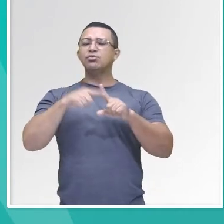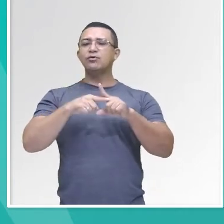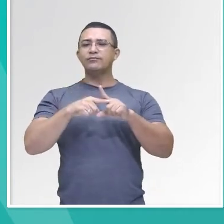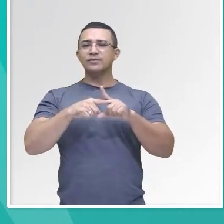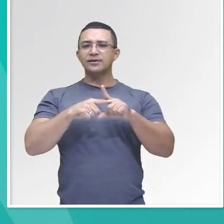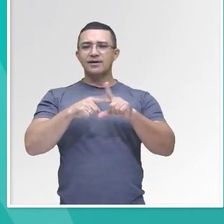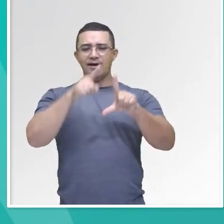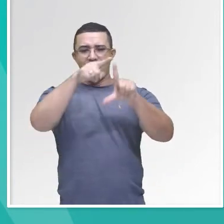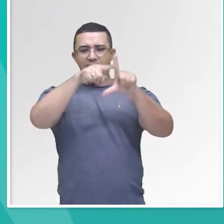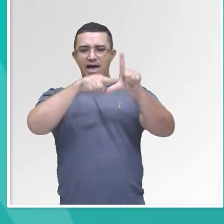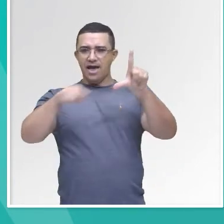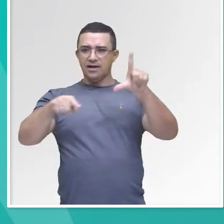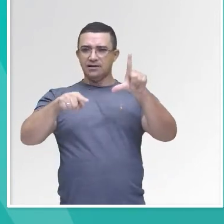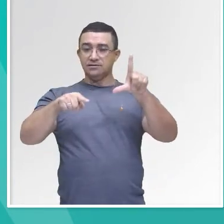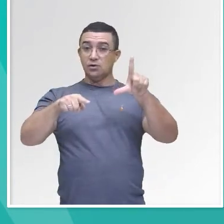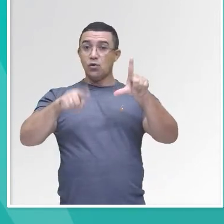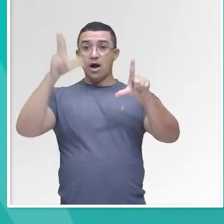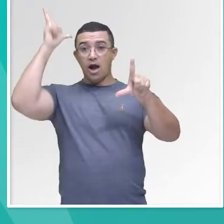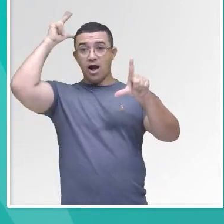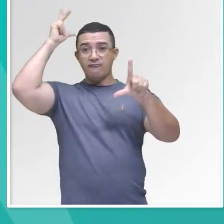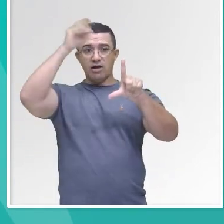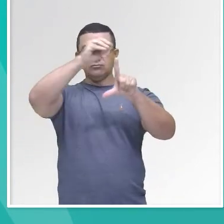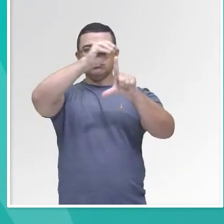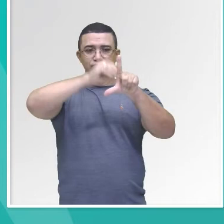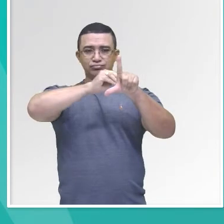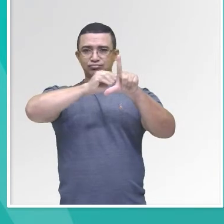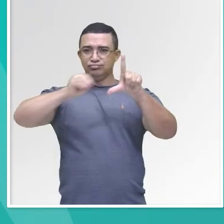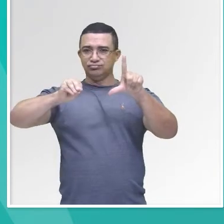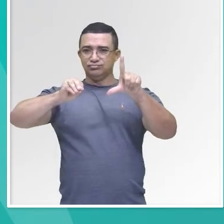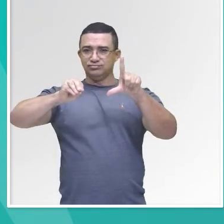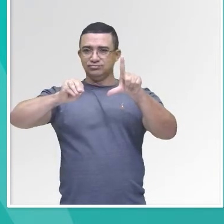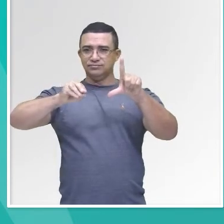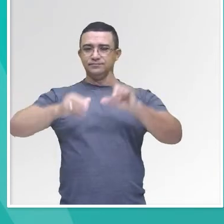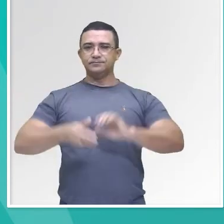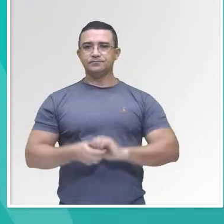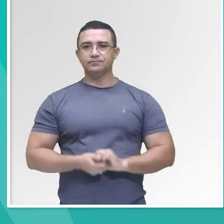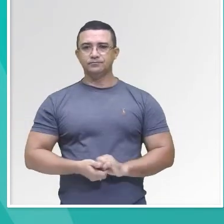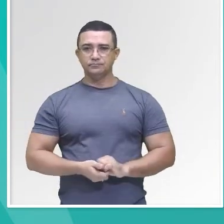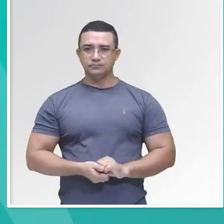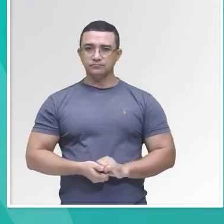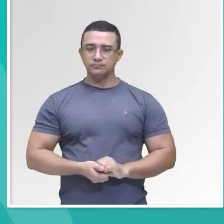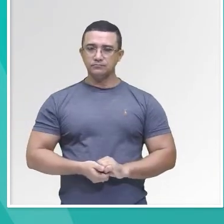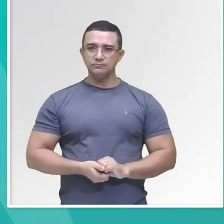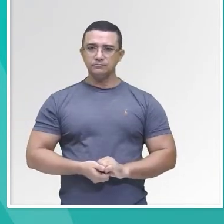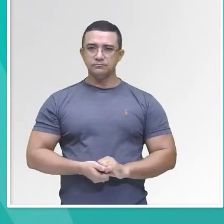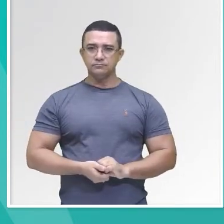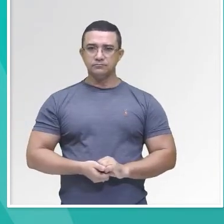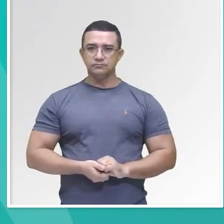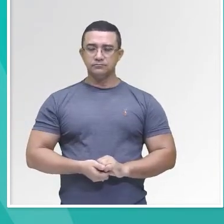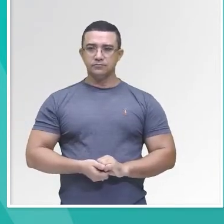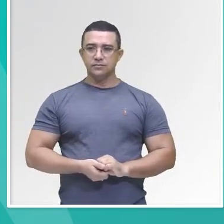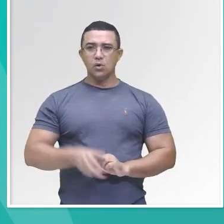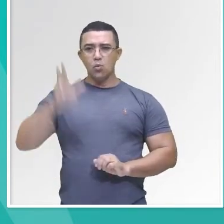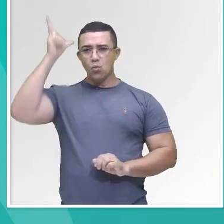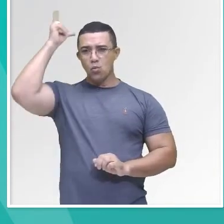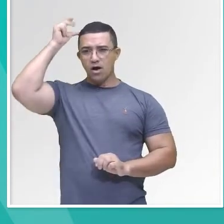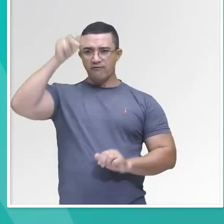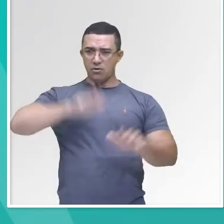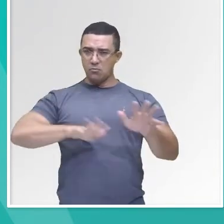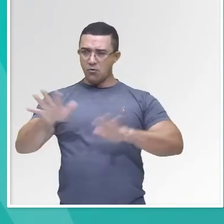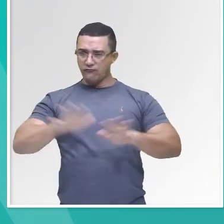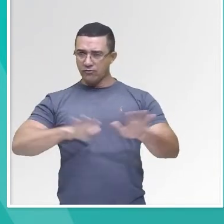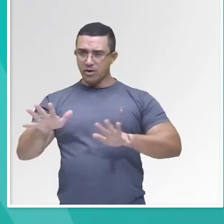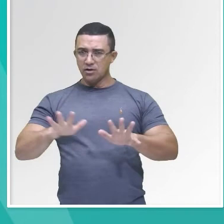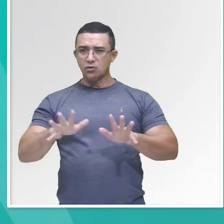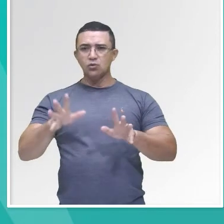de L, que eu vou mostrar para vocês daqui a pouquinho também, tá? Então, olha só, os cavalos movimentam-se em